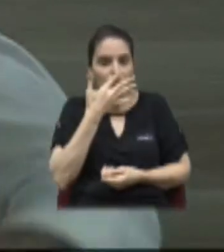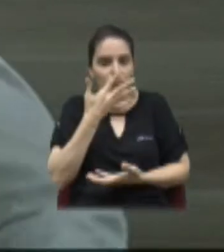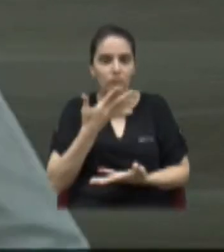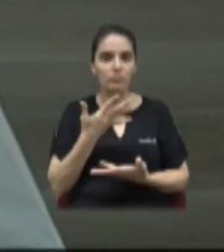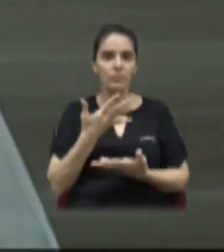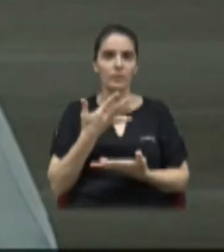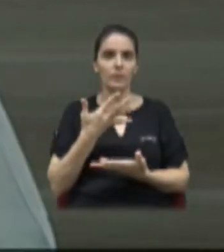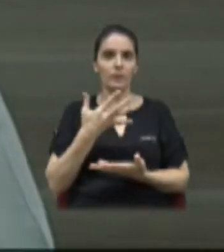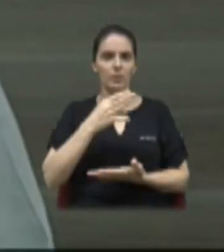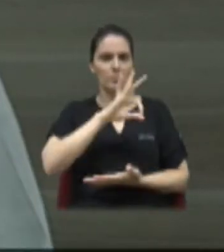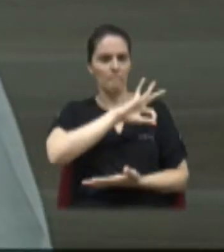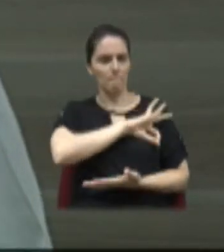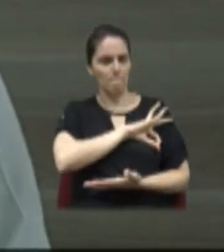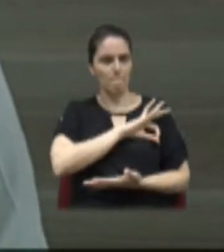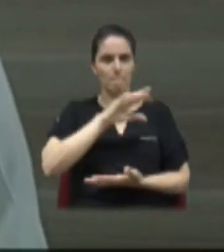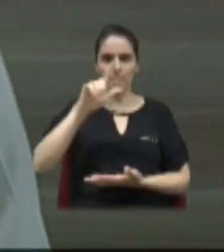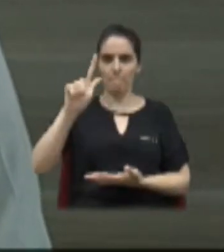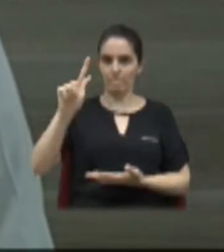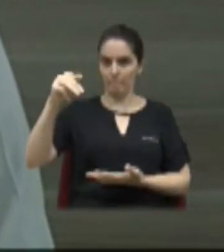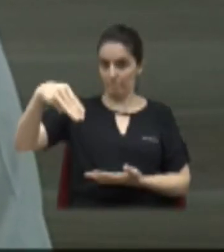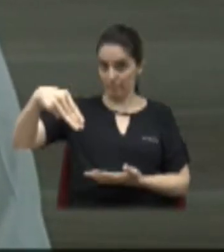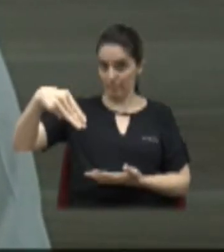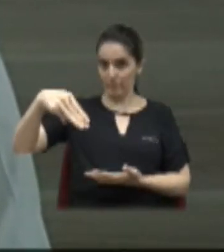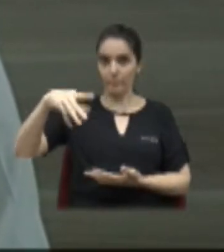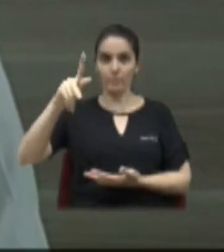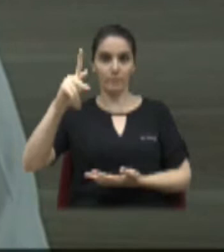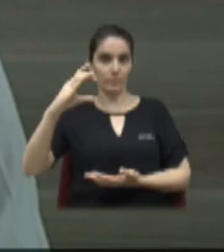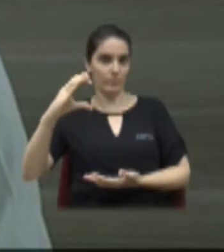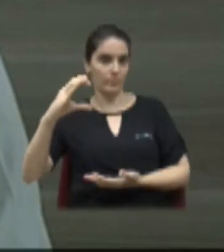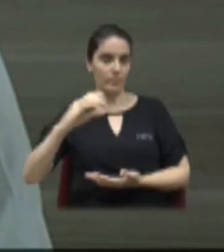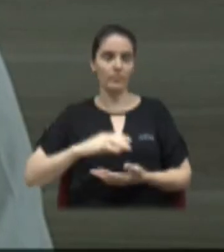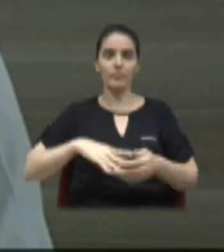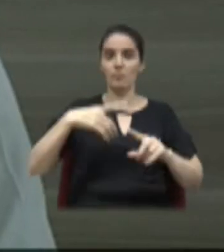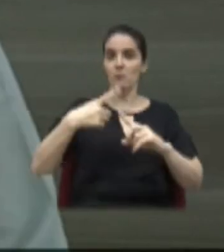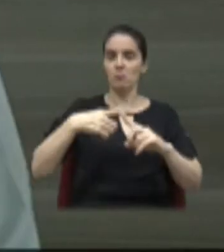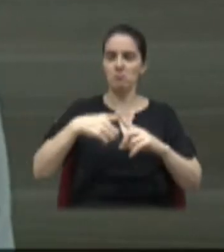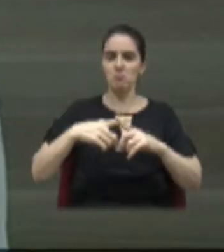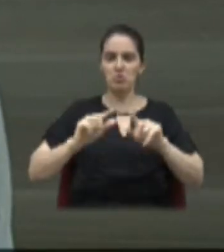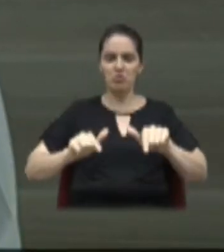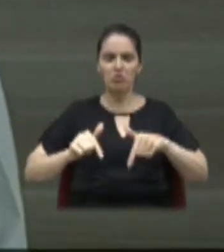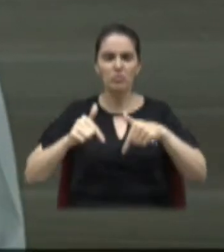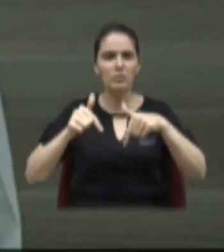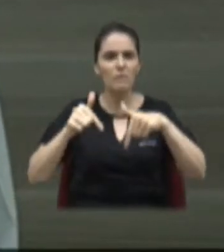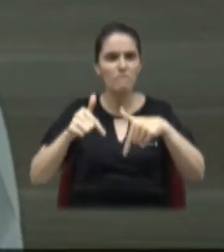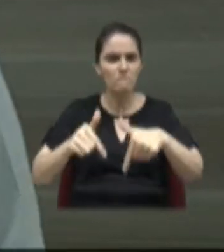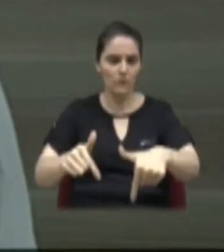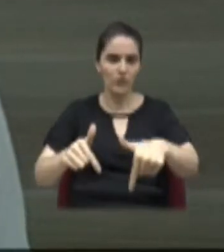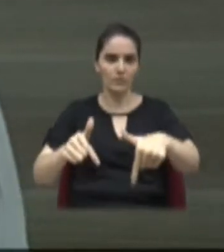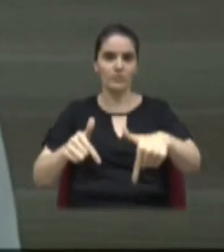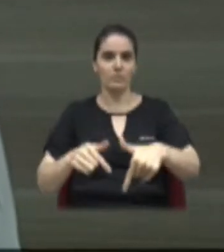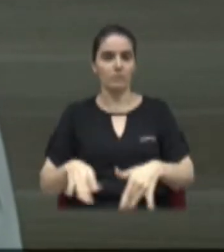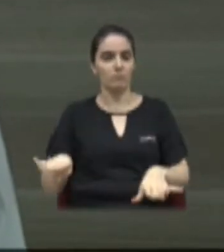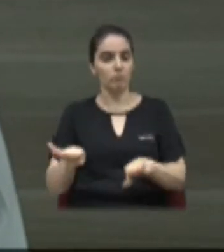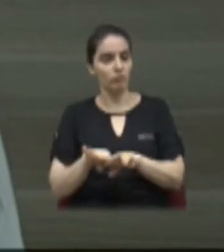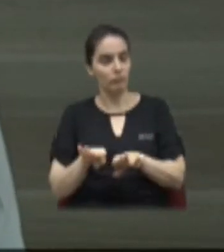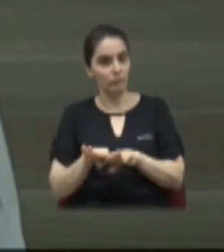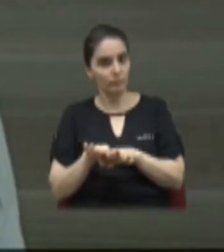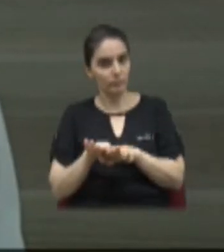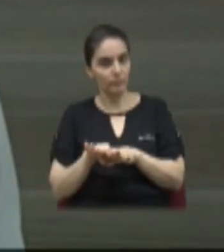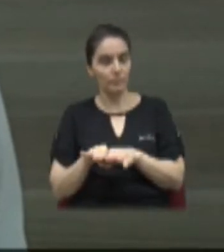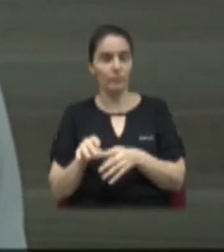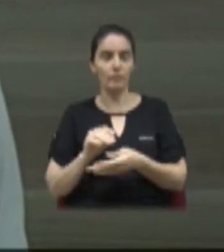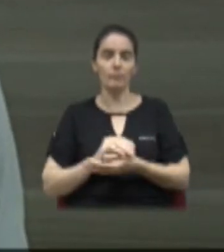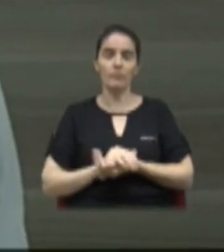Guarda e Polícia Civil, porque além da dedicação que você tem com, né, um